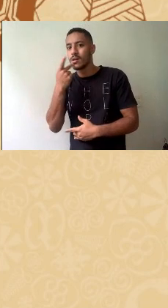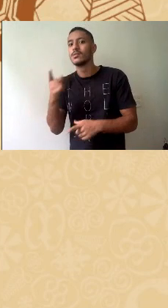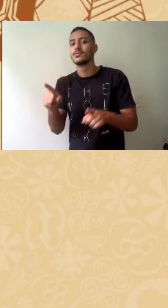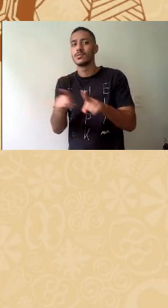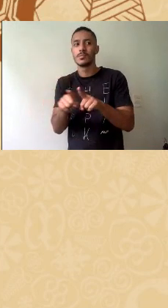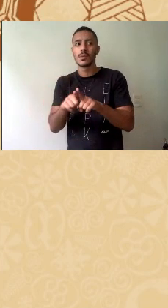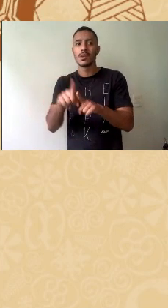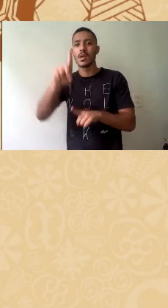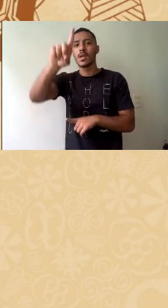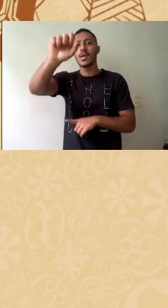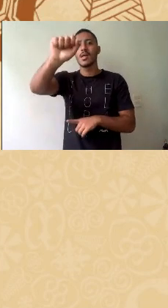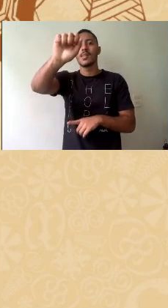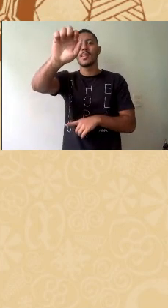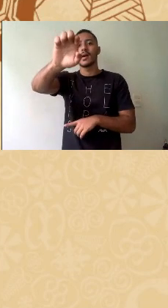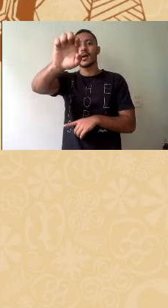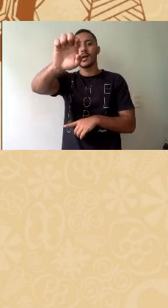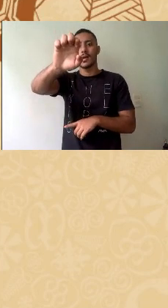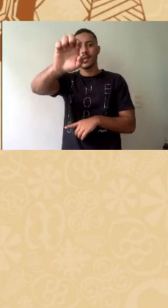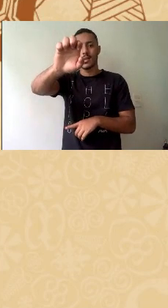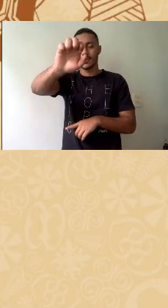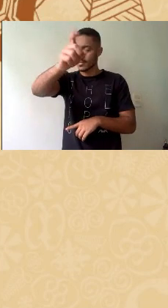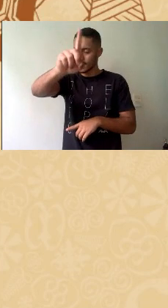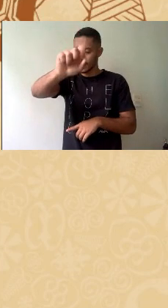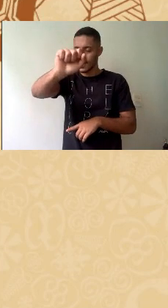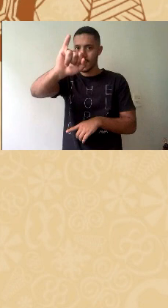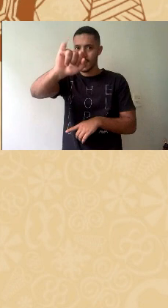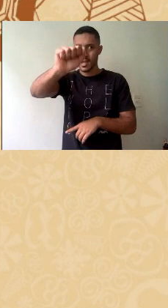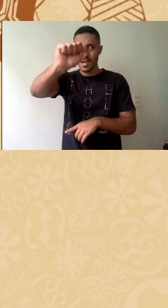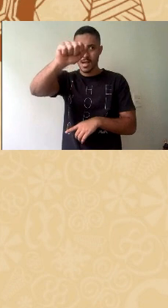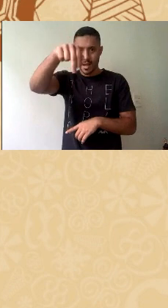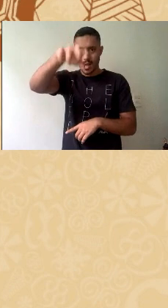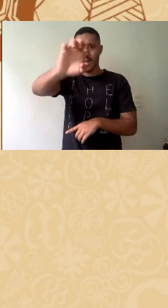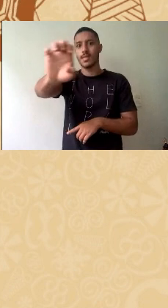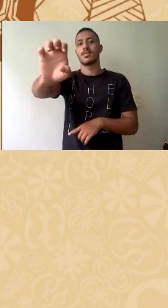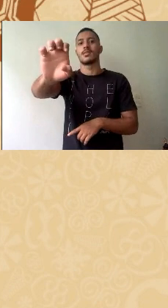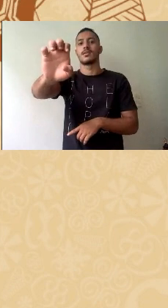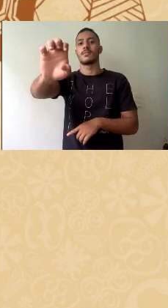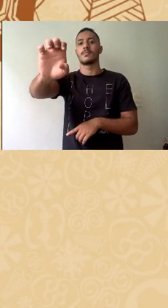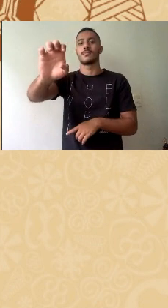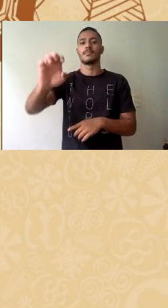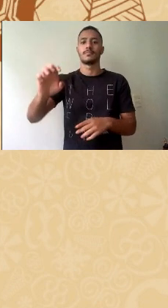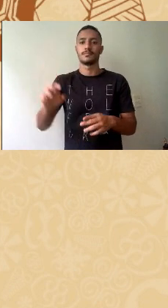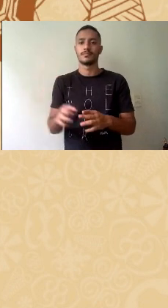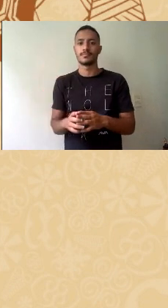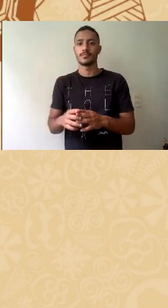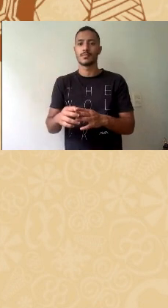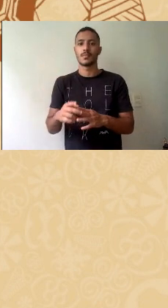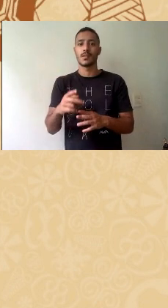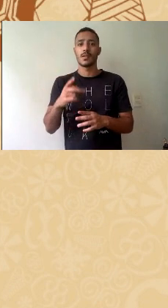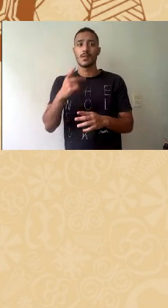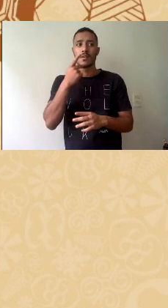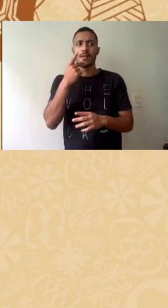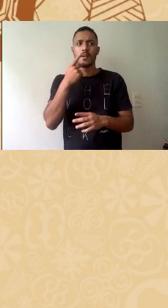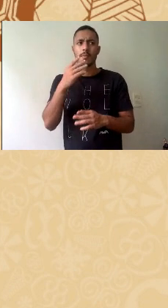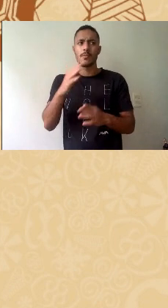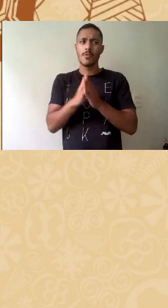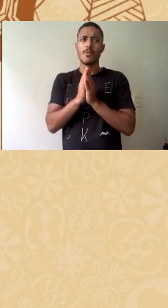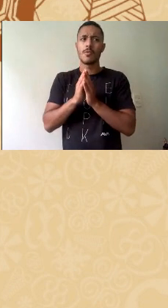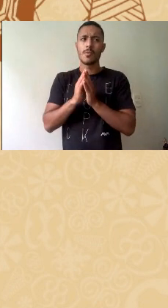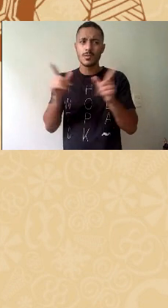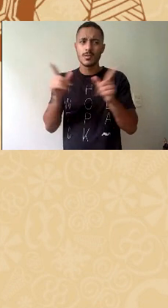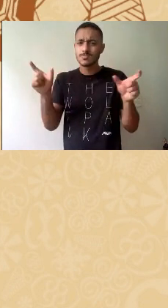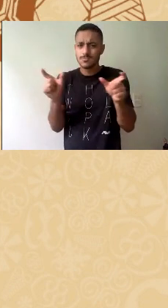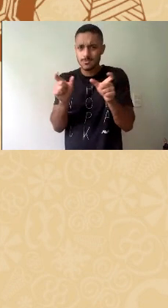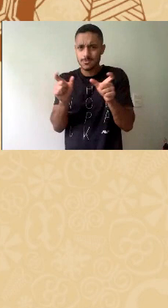Daiane, Reinaldo e Maia. Vou pedir para vocês serem mais sintéticos, e Micael, porque a gente realmente tem